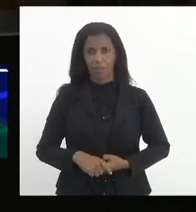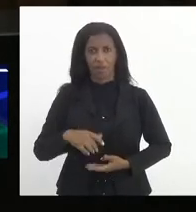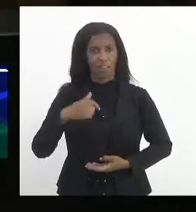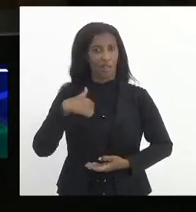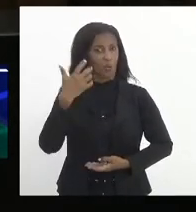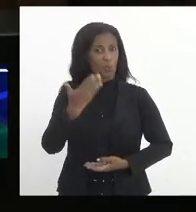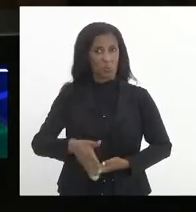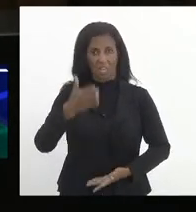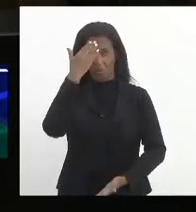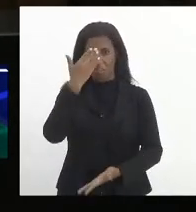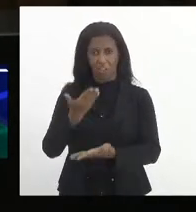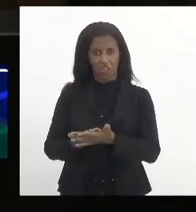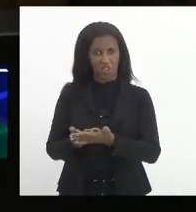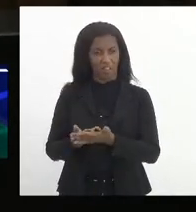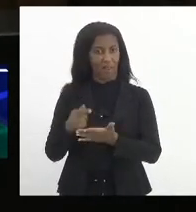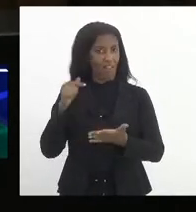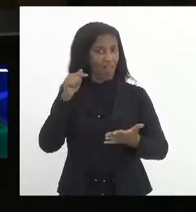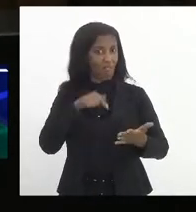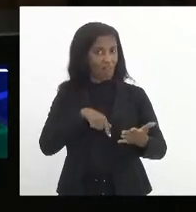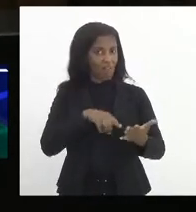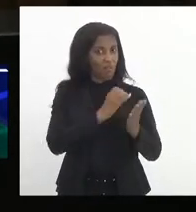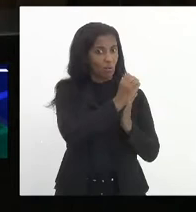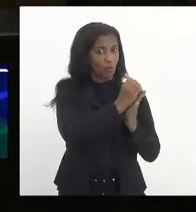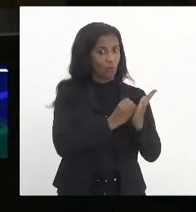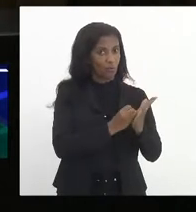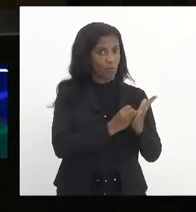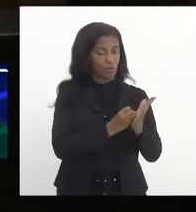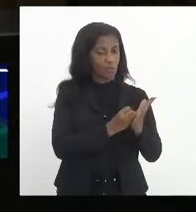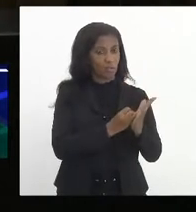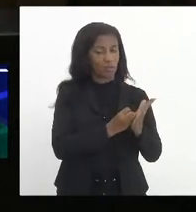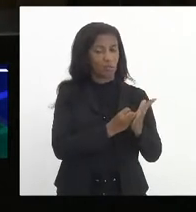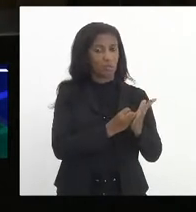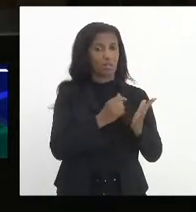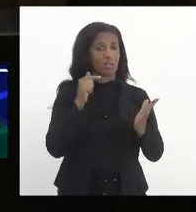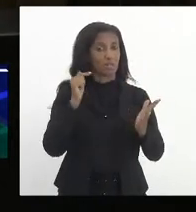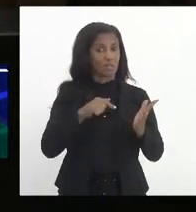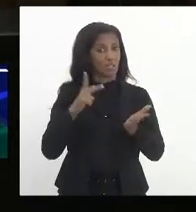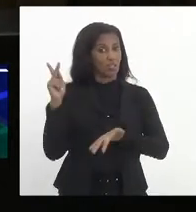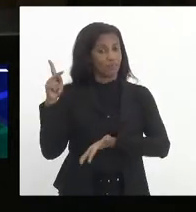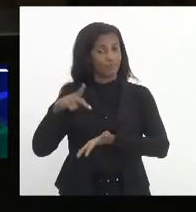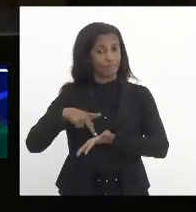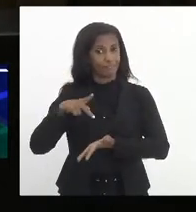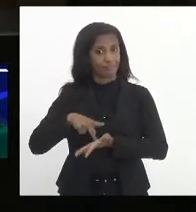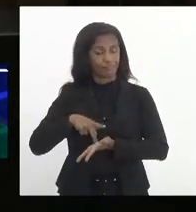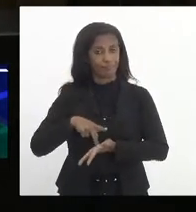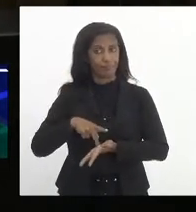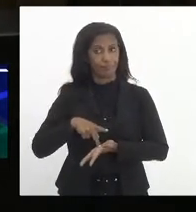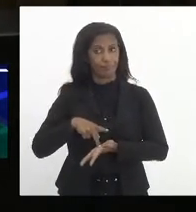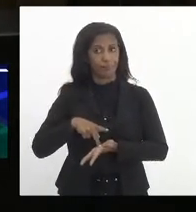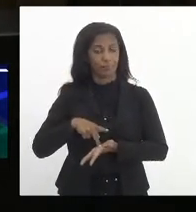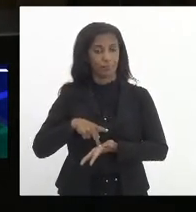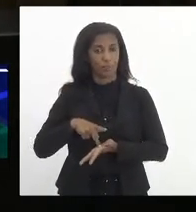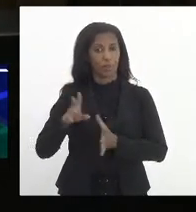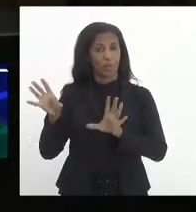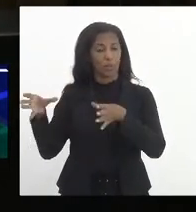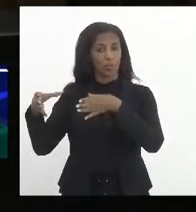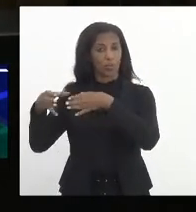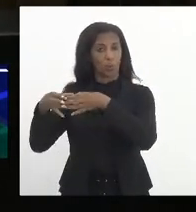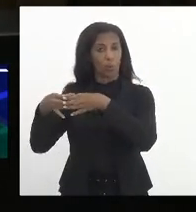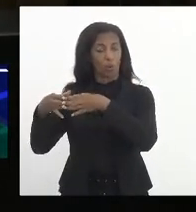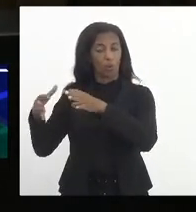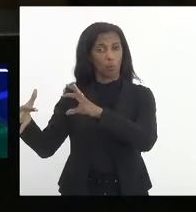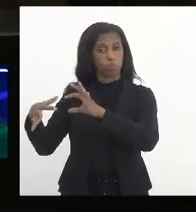a acreditar que este documento seja um documento oficial de um órgão